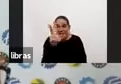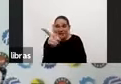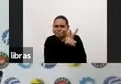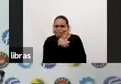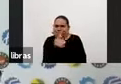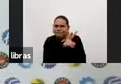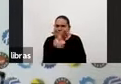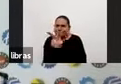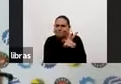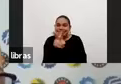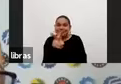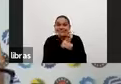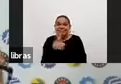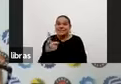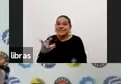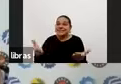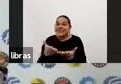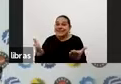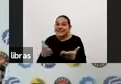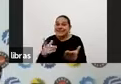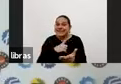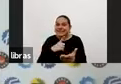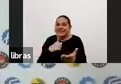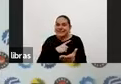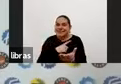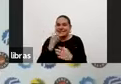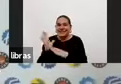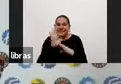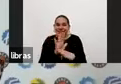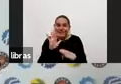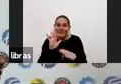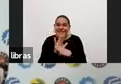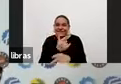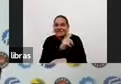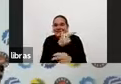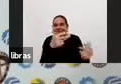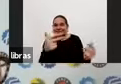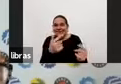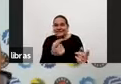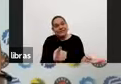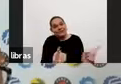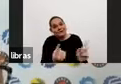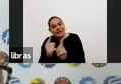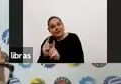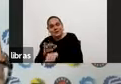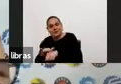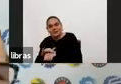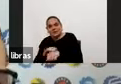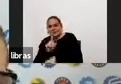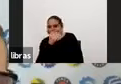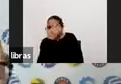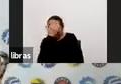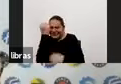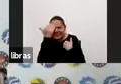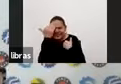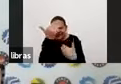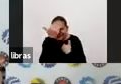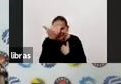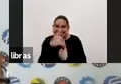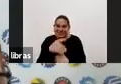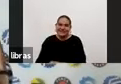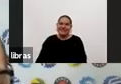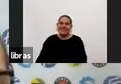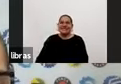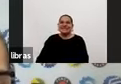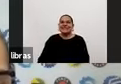meio de uma ação deles lá e saíram para nos atender aqui. Eu nunca vou esquecer. Nunca vou esquecer.